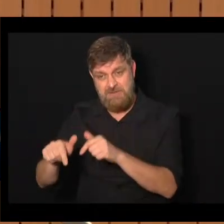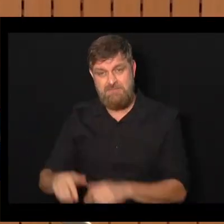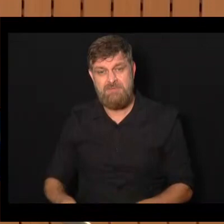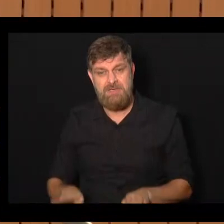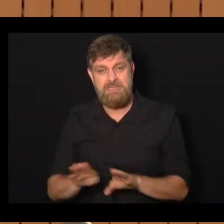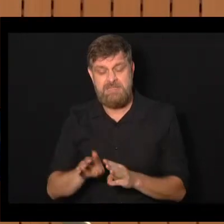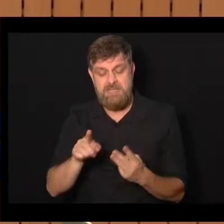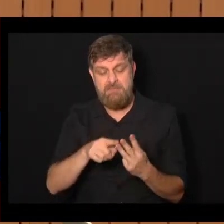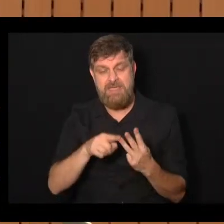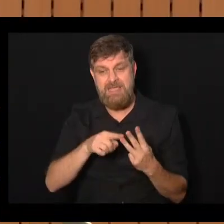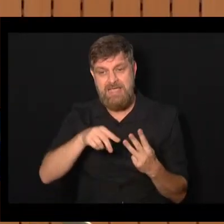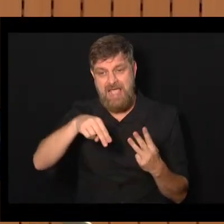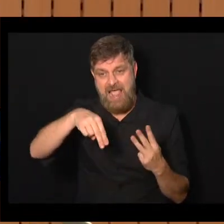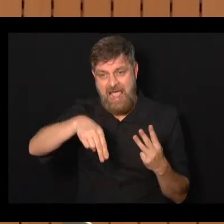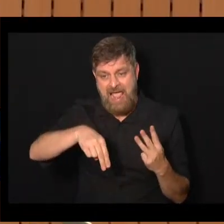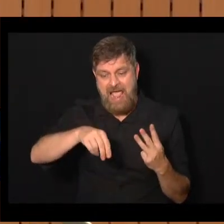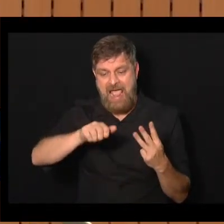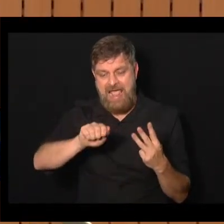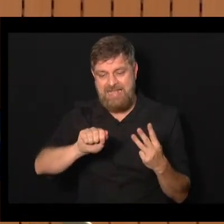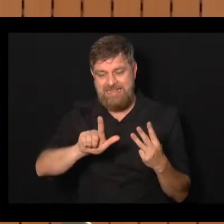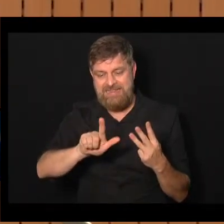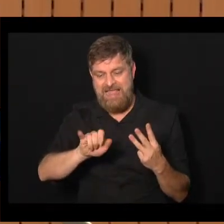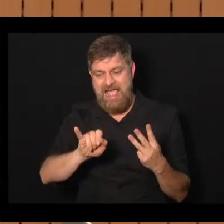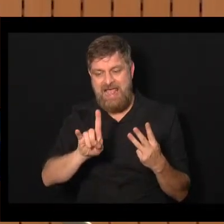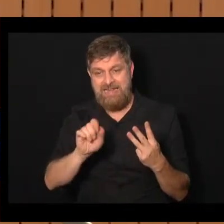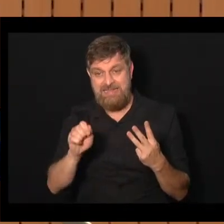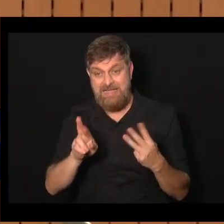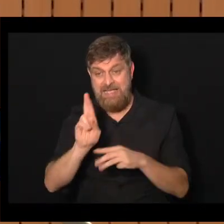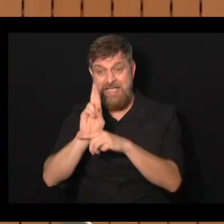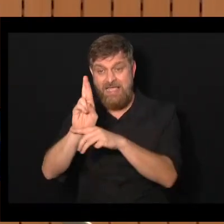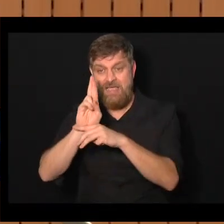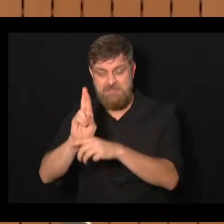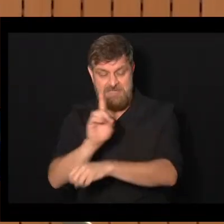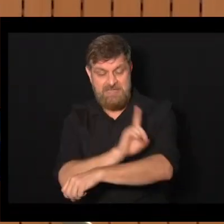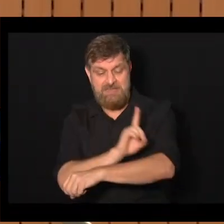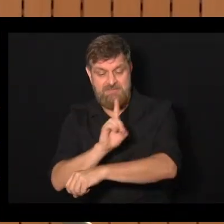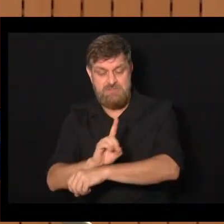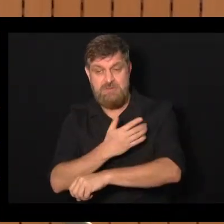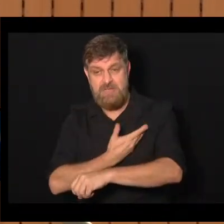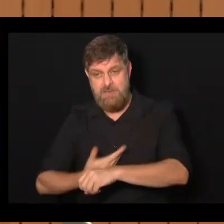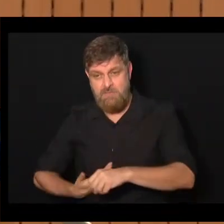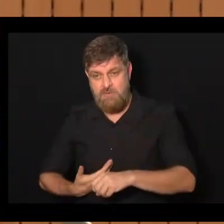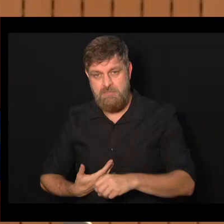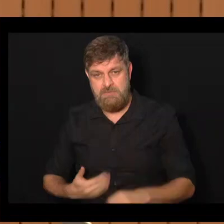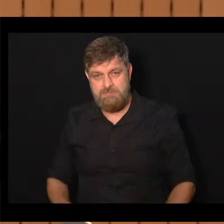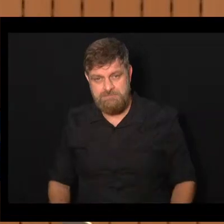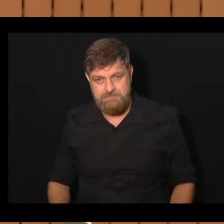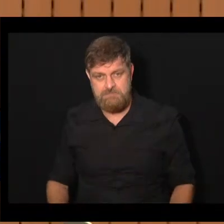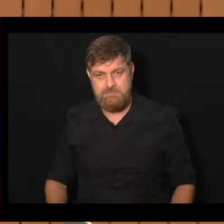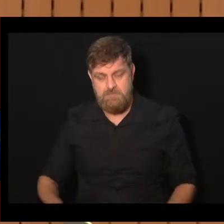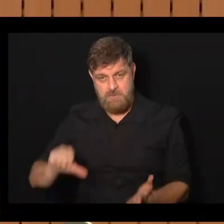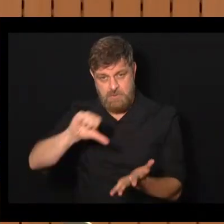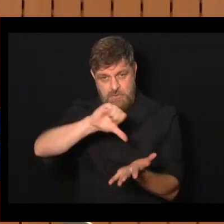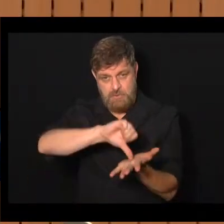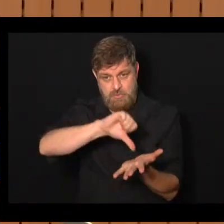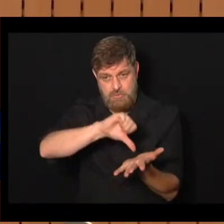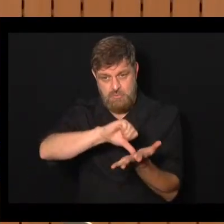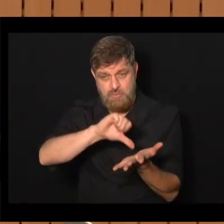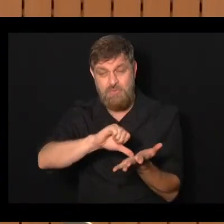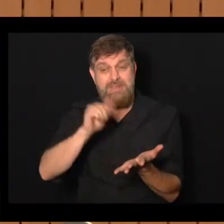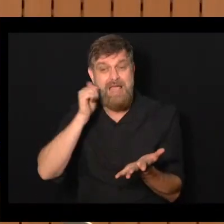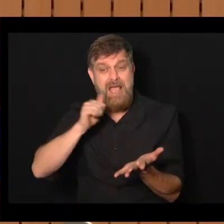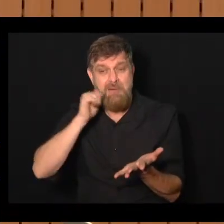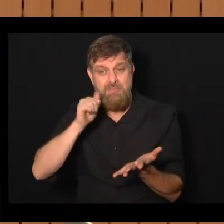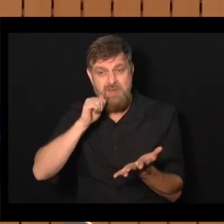Nálida Coelho, que é representante da Defensoria Pública e do núcleo do NUDEM, que é o Núcleo de Defesa da